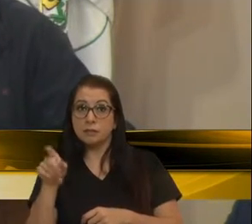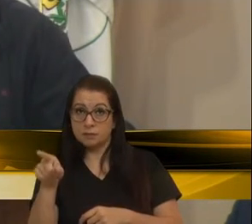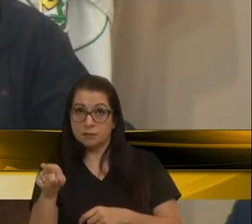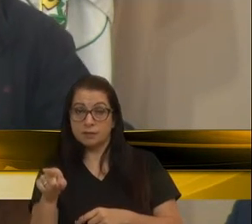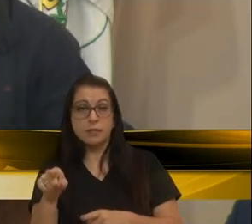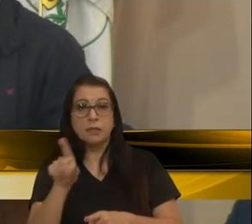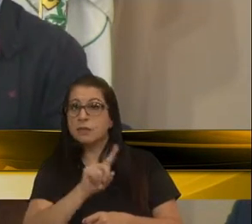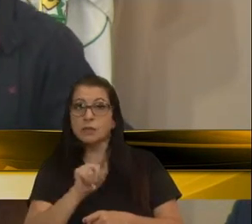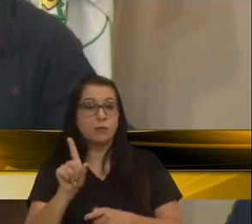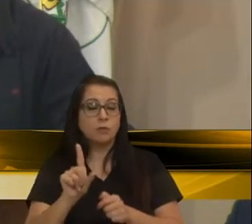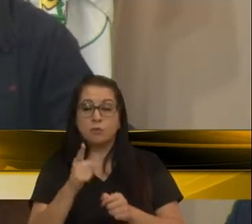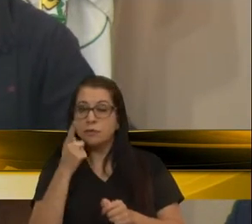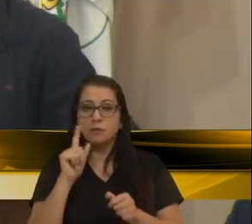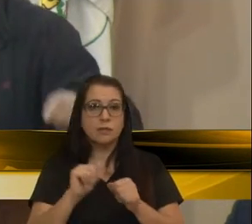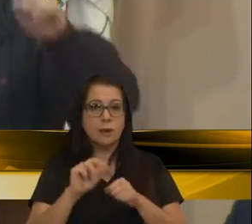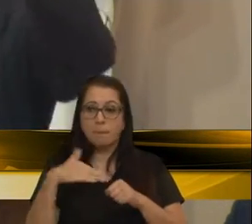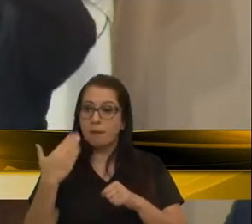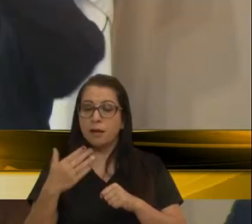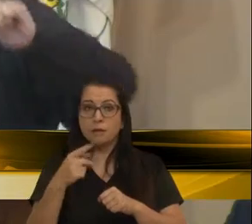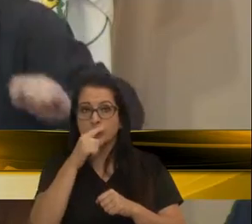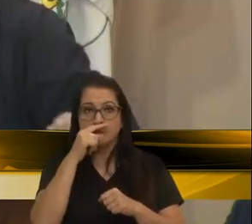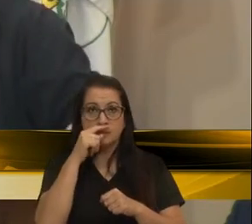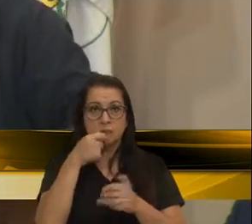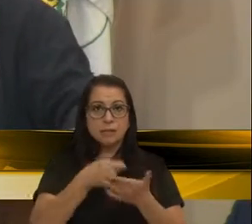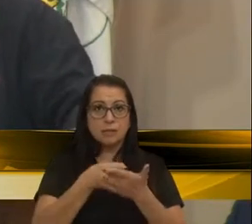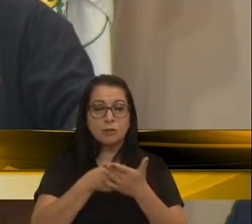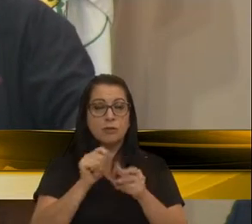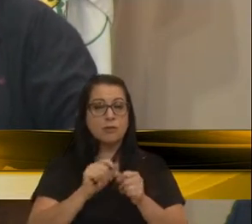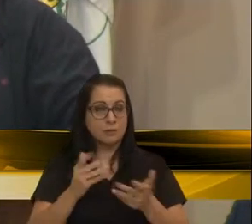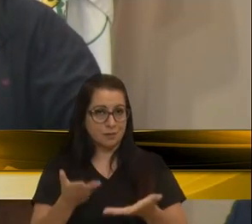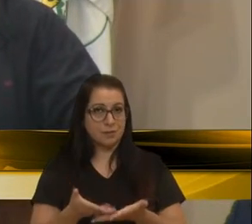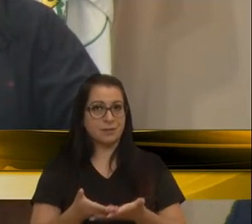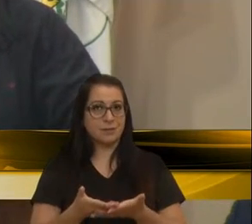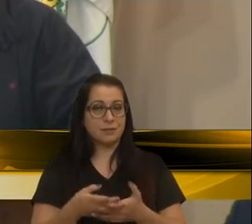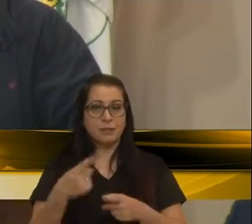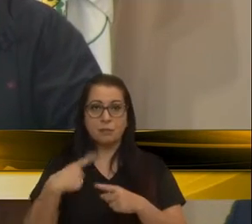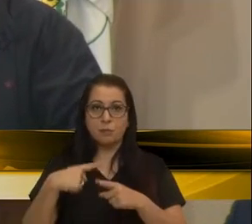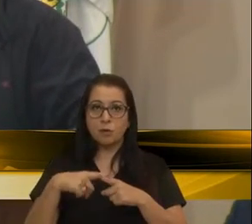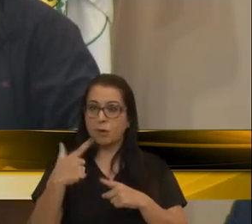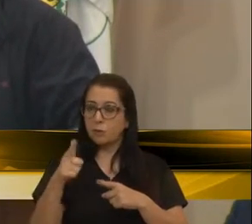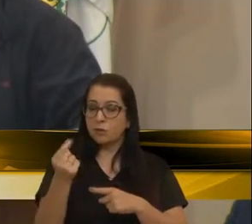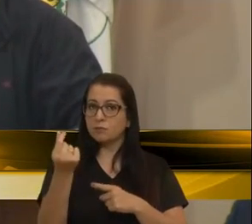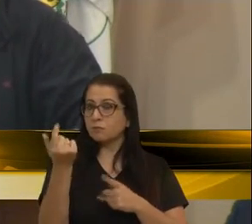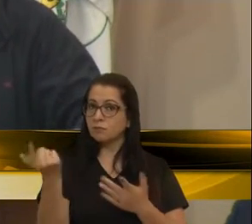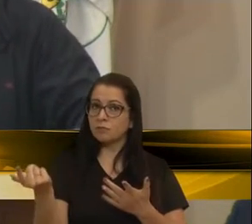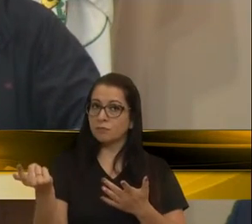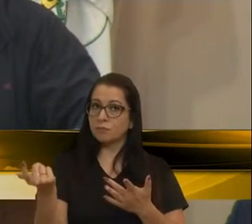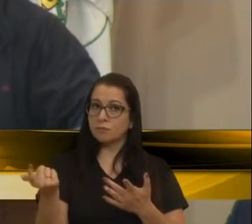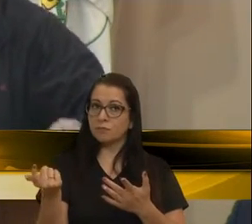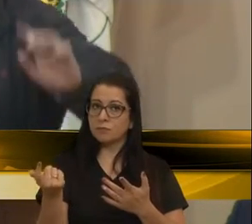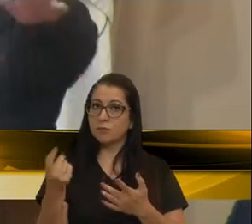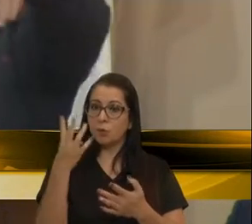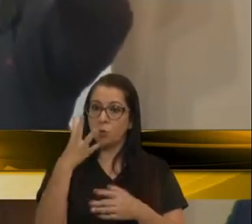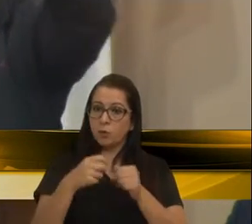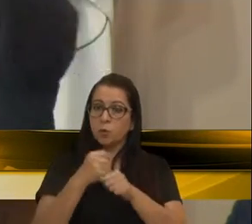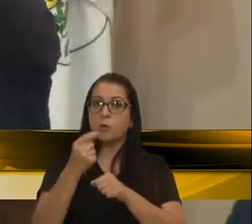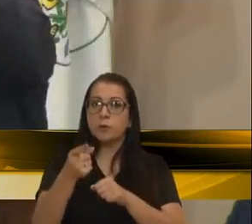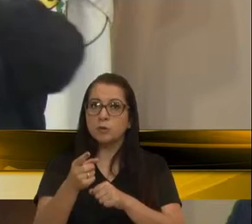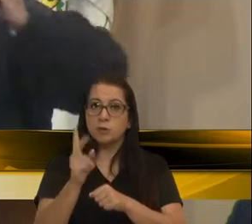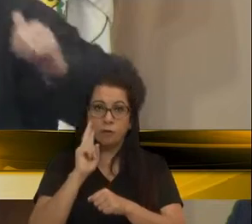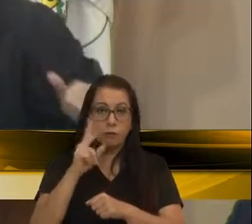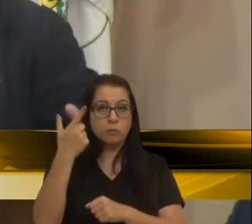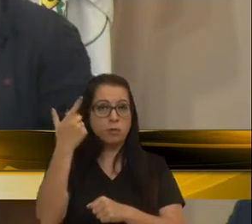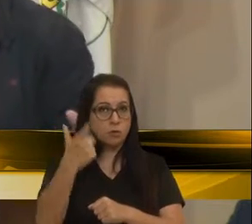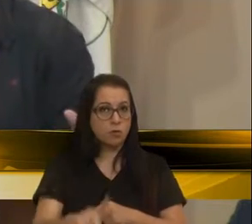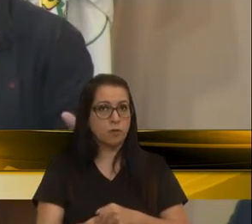vai conseguir fazer mais do que o Sartori tentou fazer, porque não tem dinheiro. E daqui a 4 anos veremos